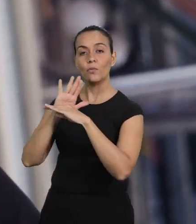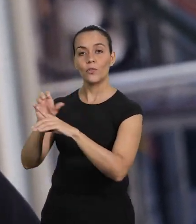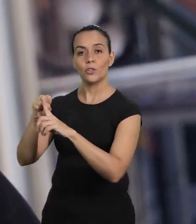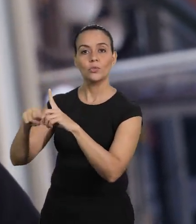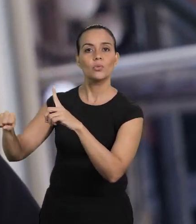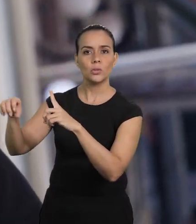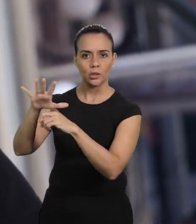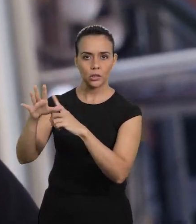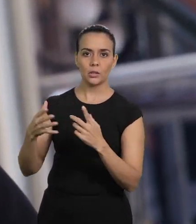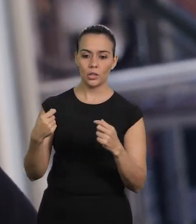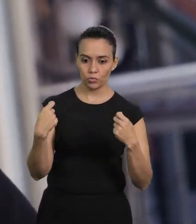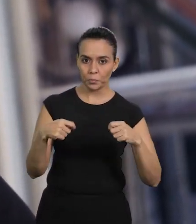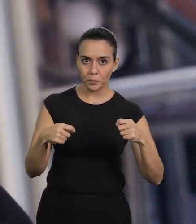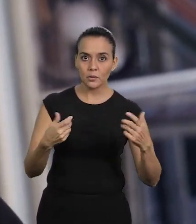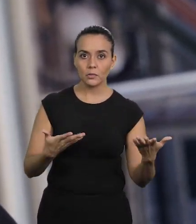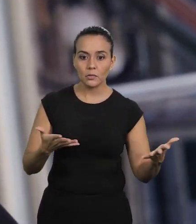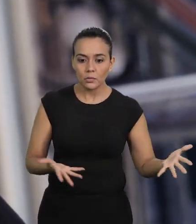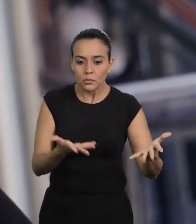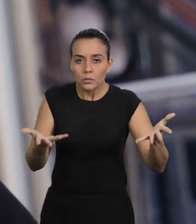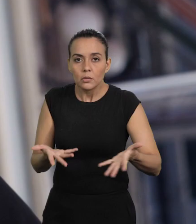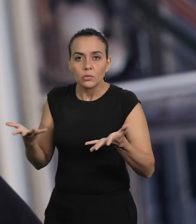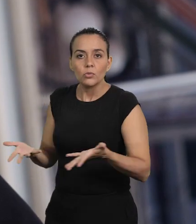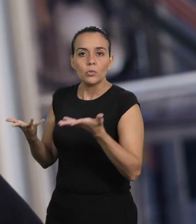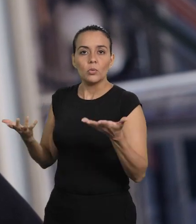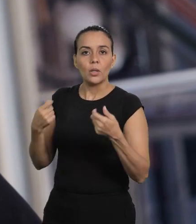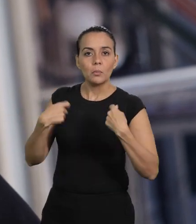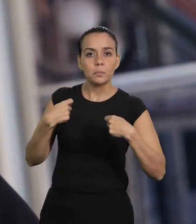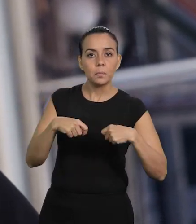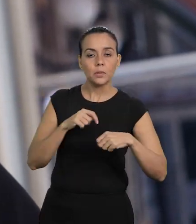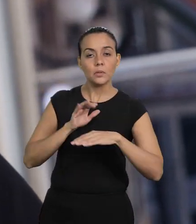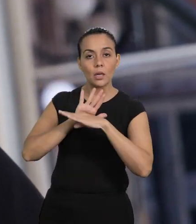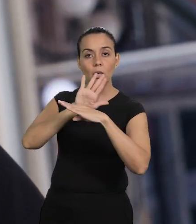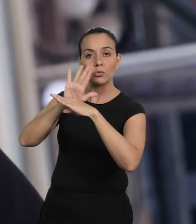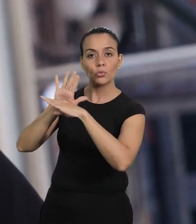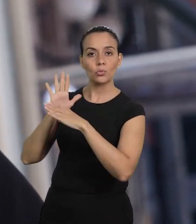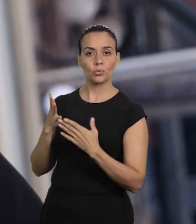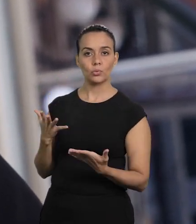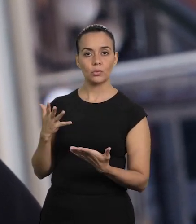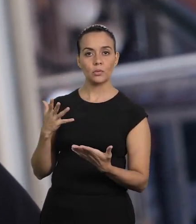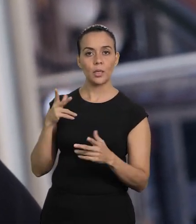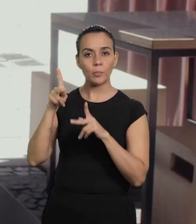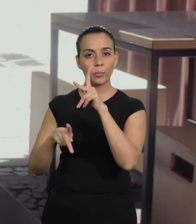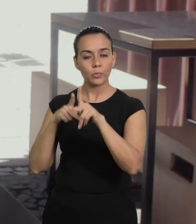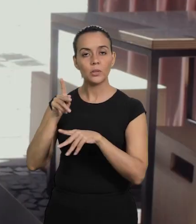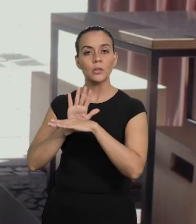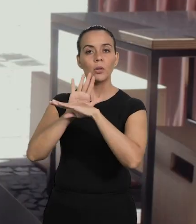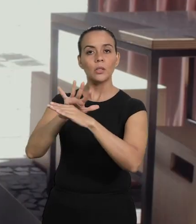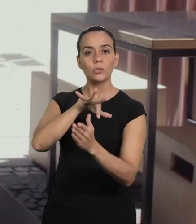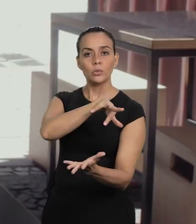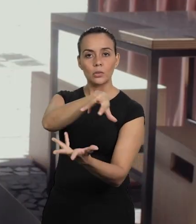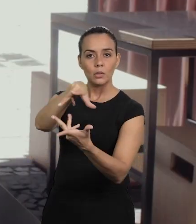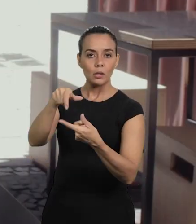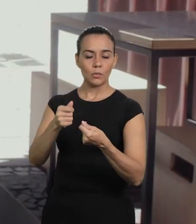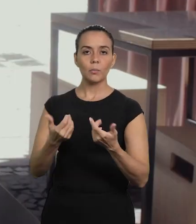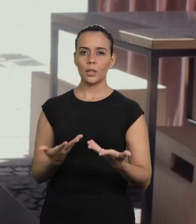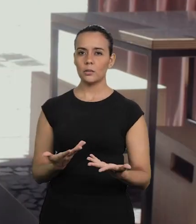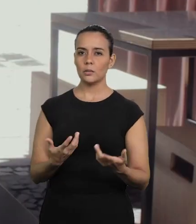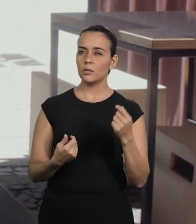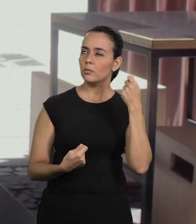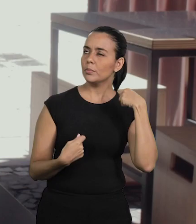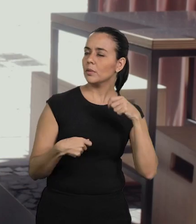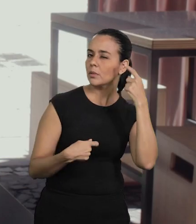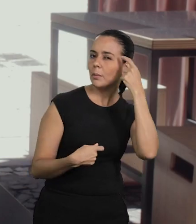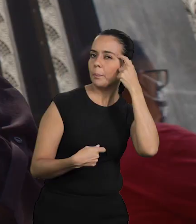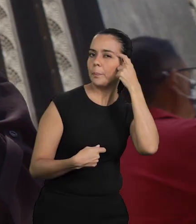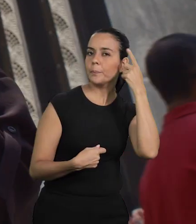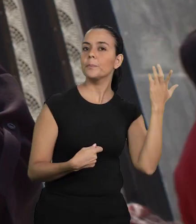de colocar isso de volta, sem dúvida nenhuma, né? É uma exigência super válida e legítima